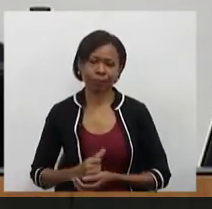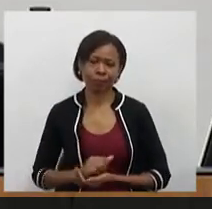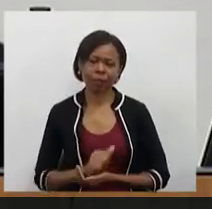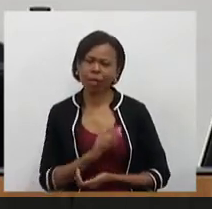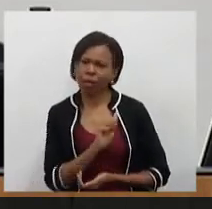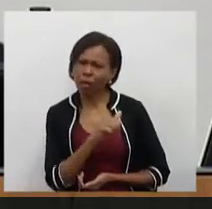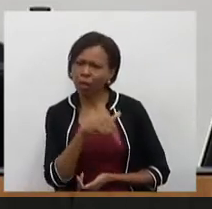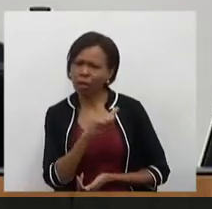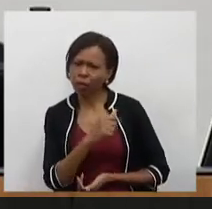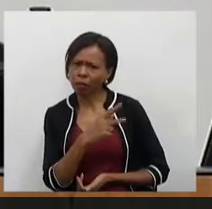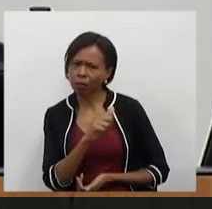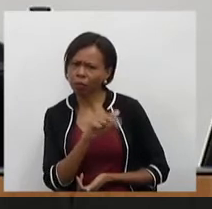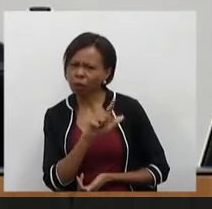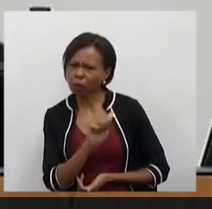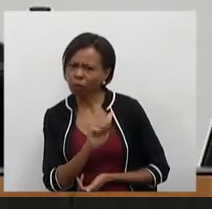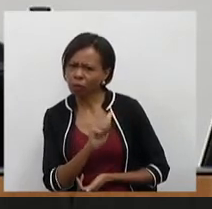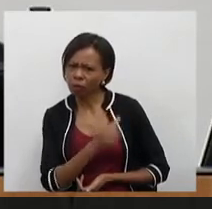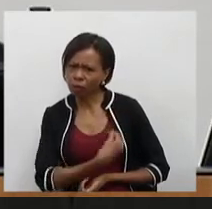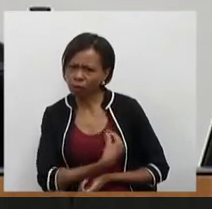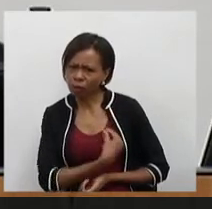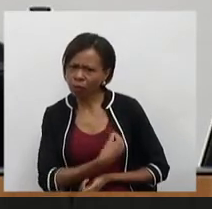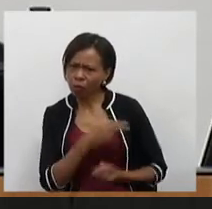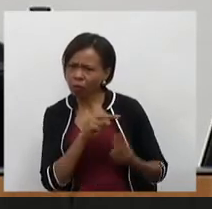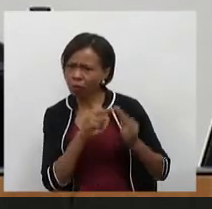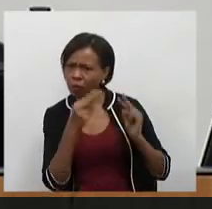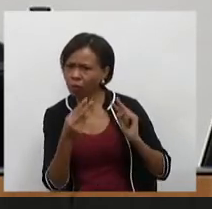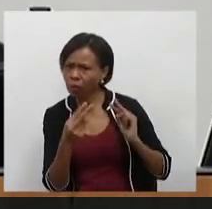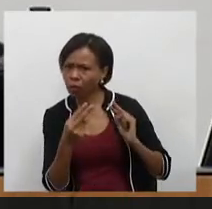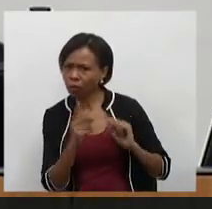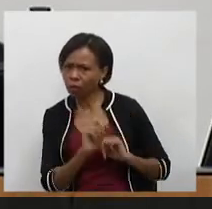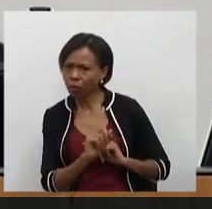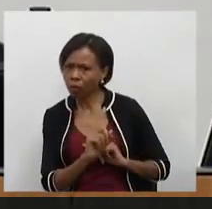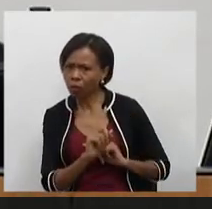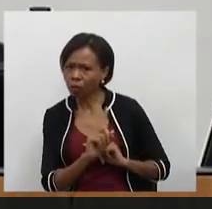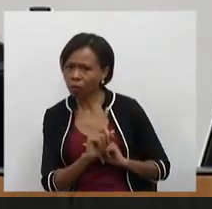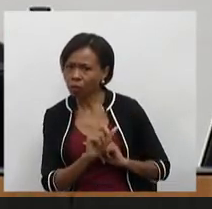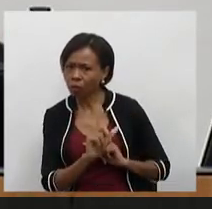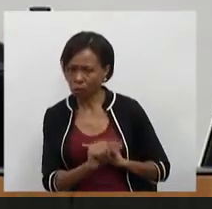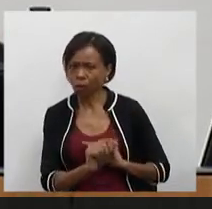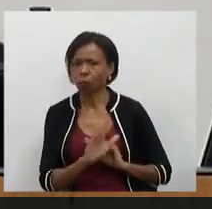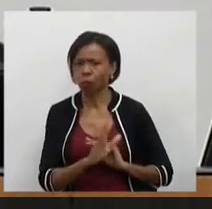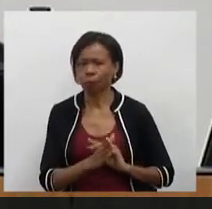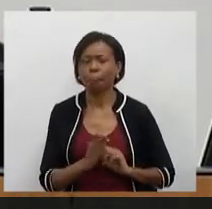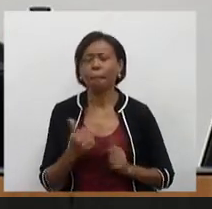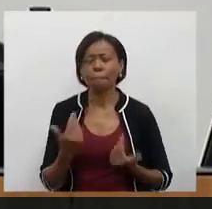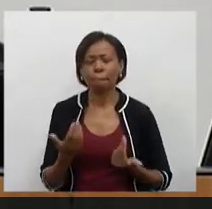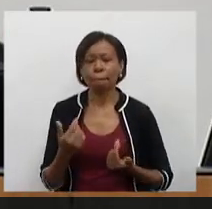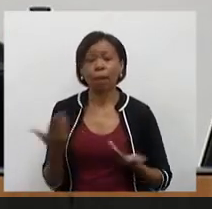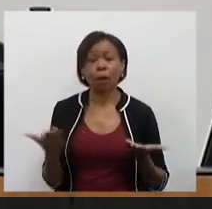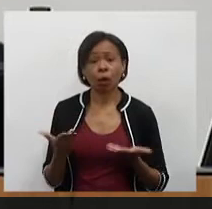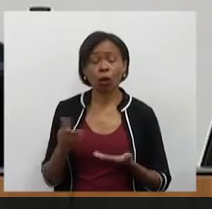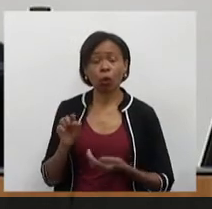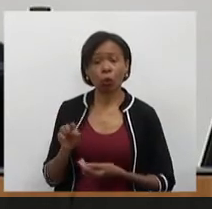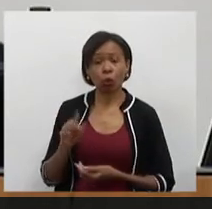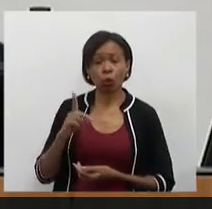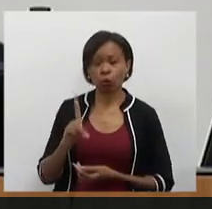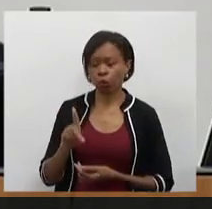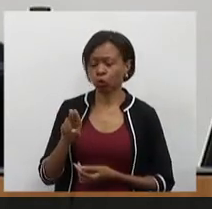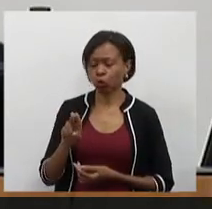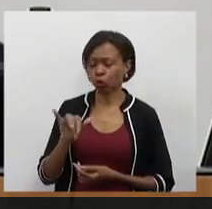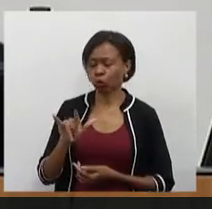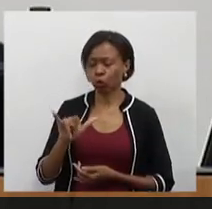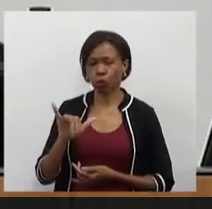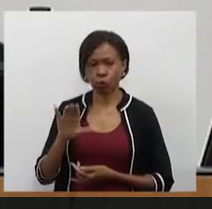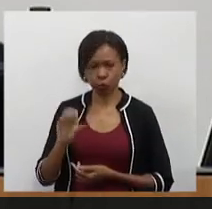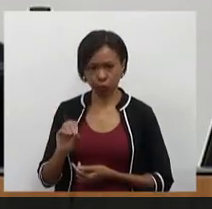Paula, tá online aí? Não, então, não está não. Então eu vou passar aqui para o Duílio, o Arley está aí